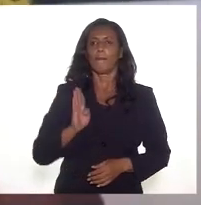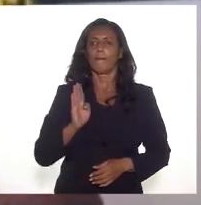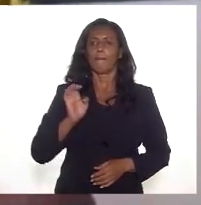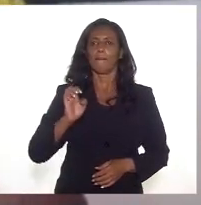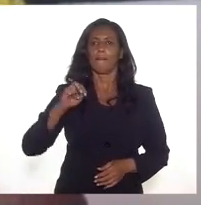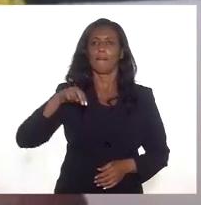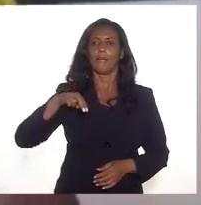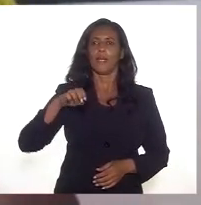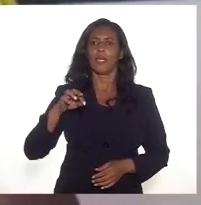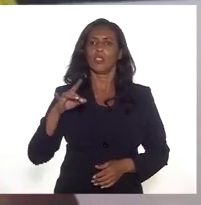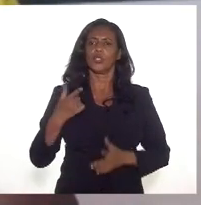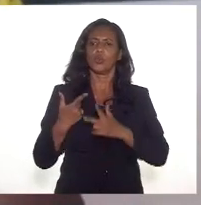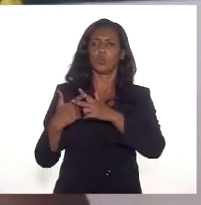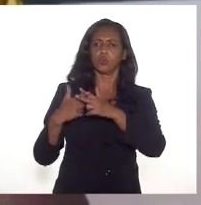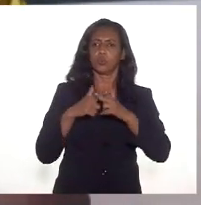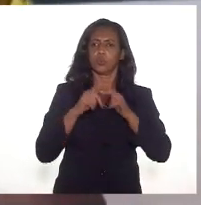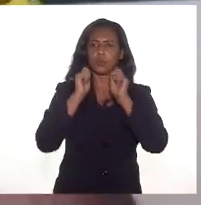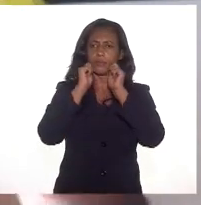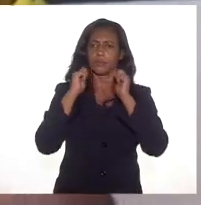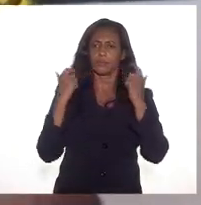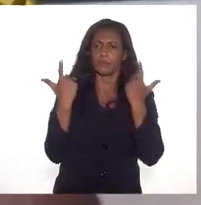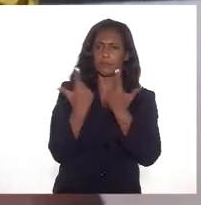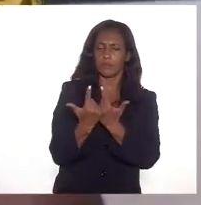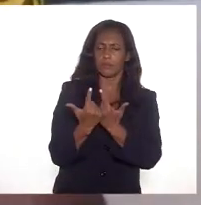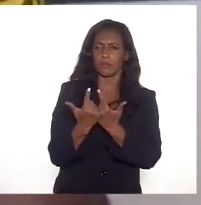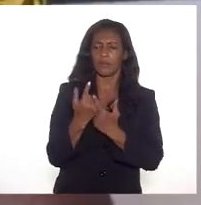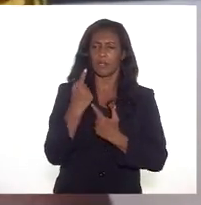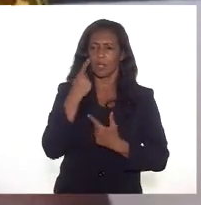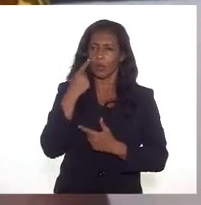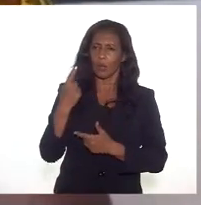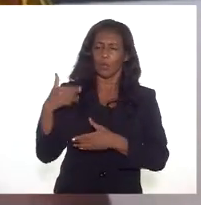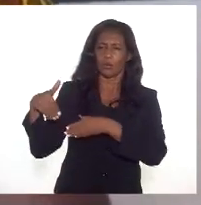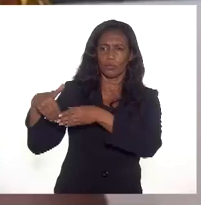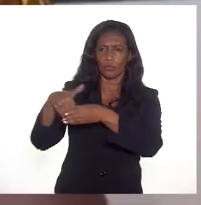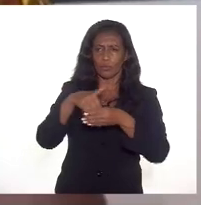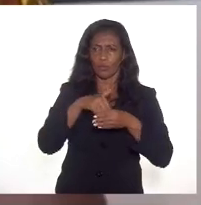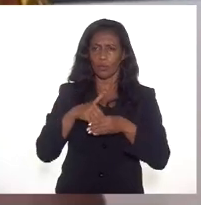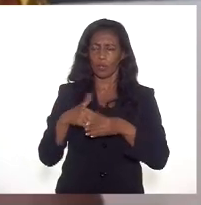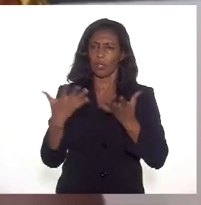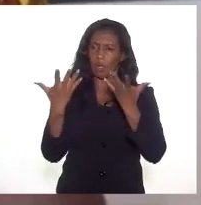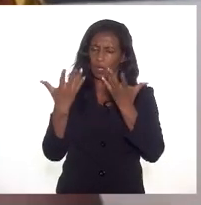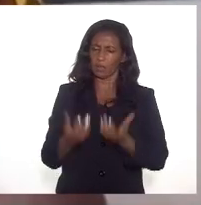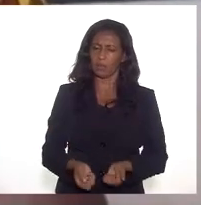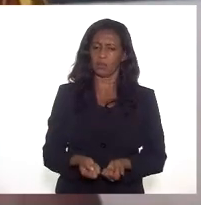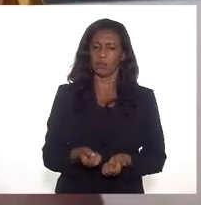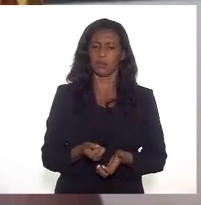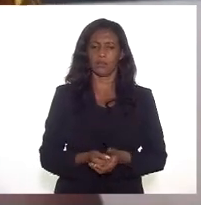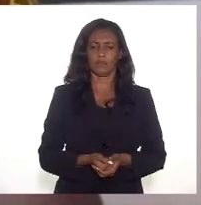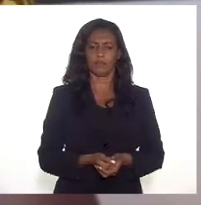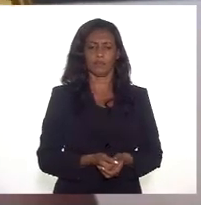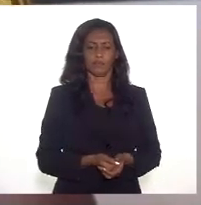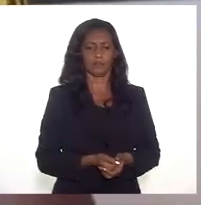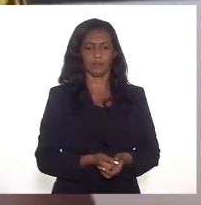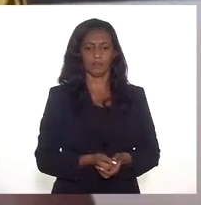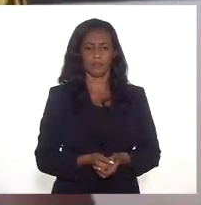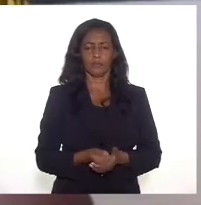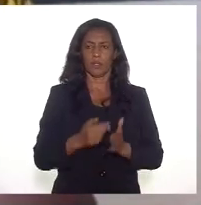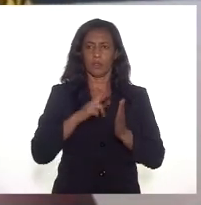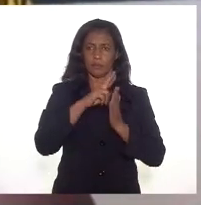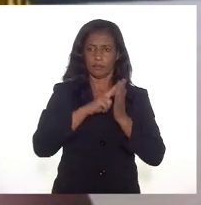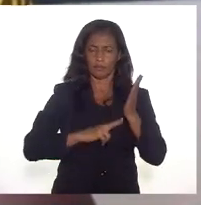que foi corrigido aqui pela LERJ quando a gente vota a aceitação do